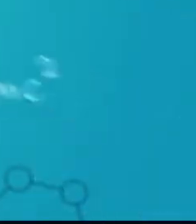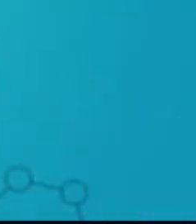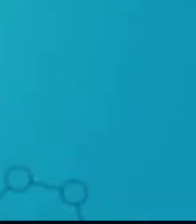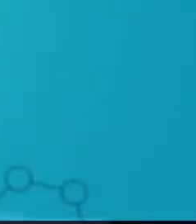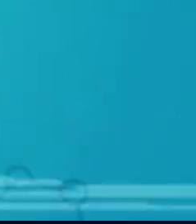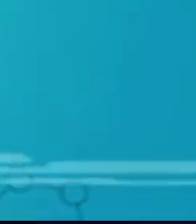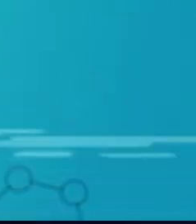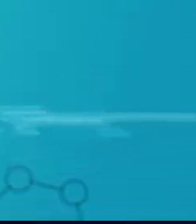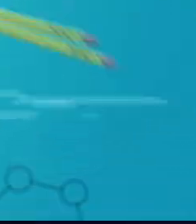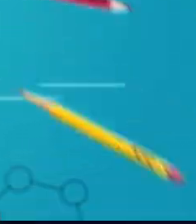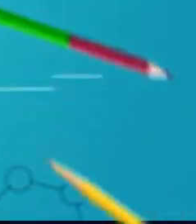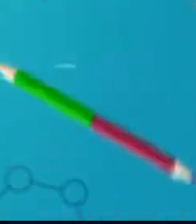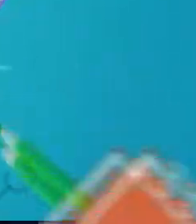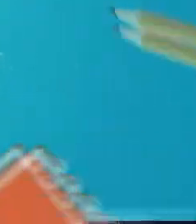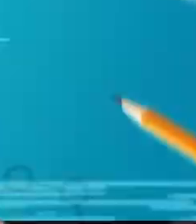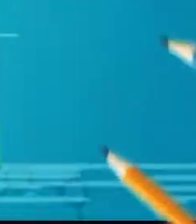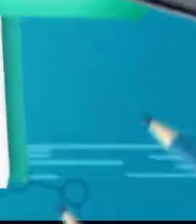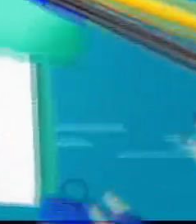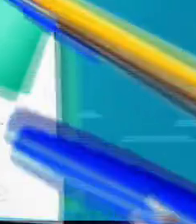o